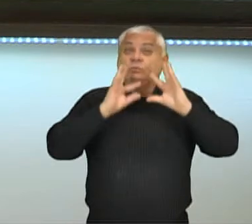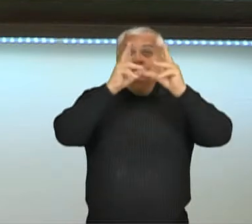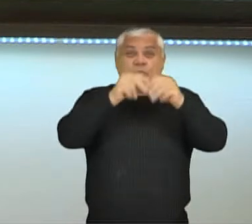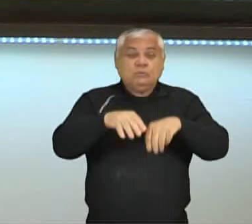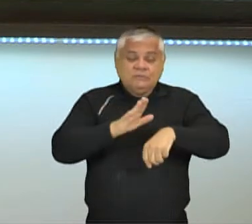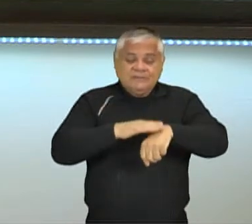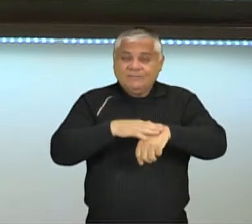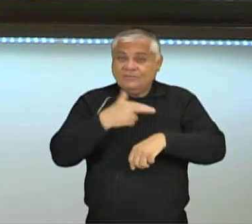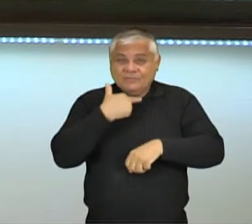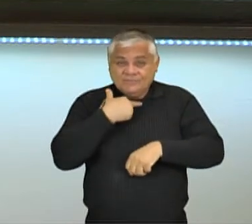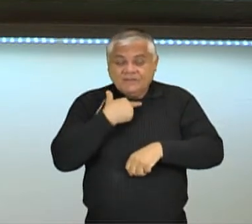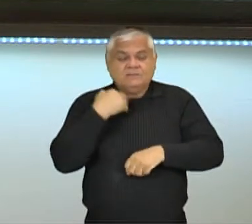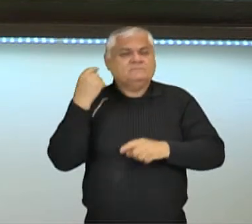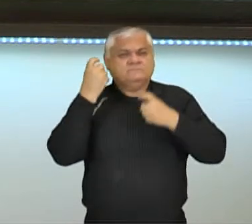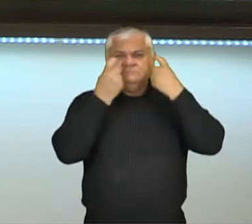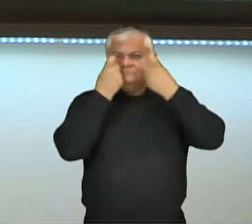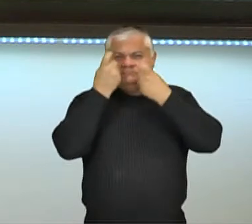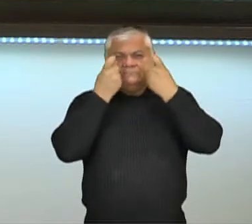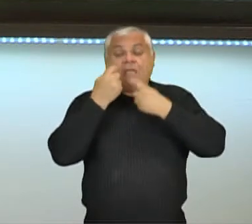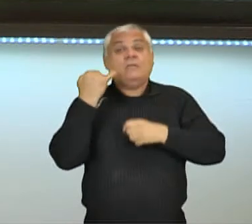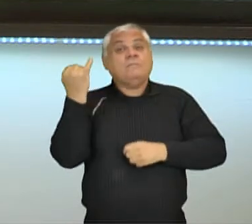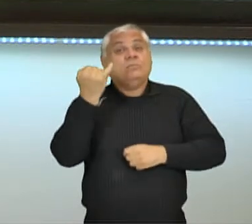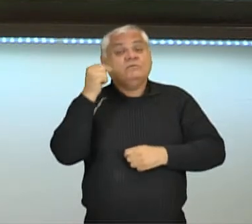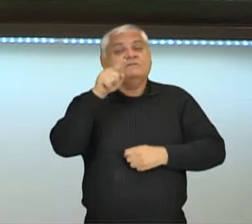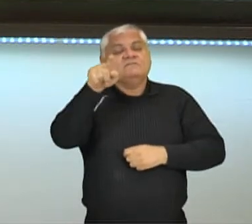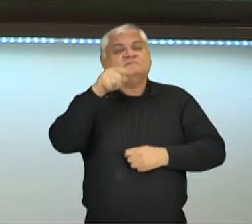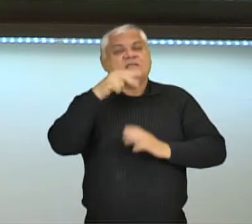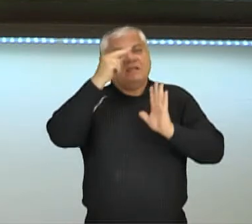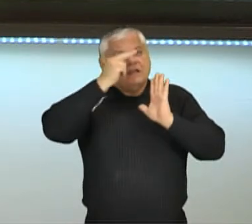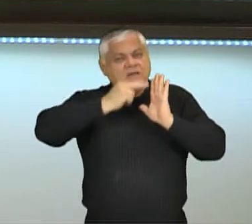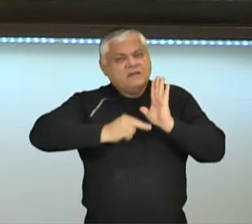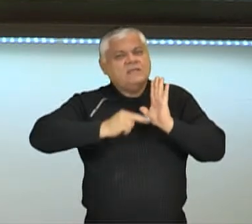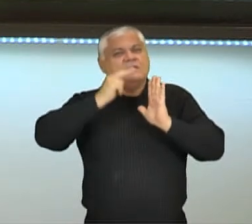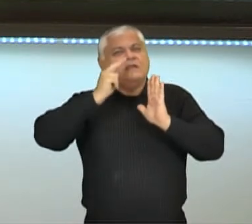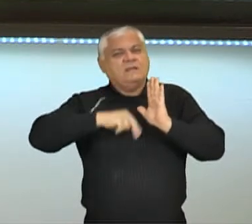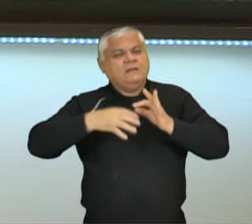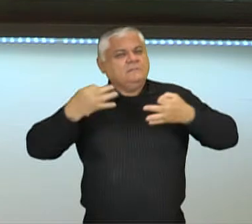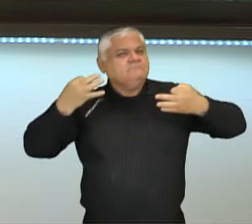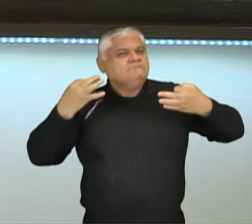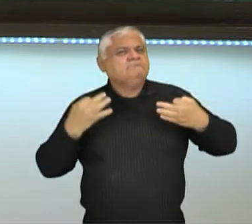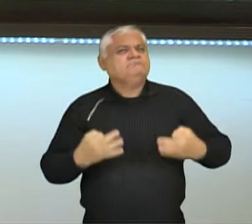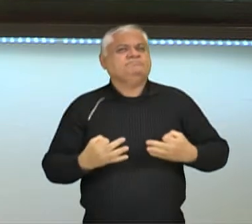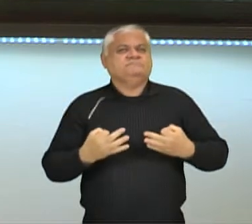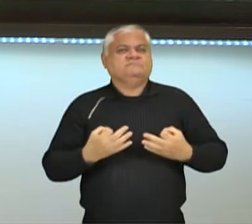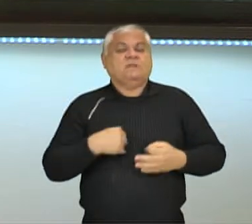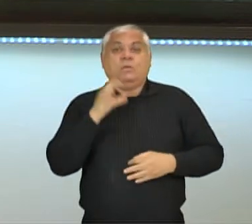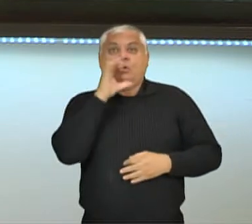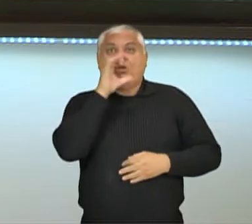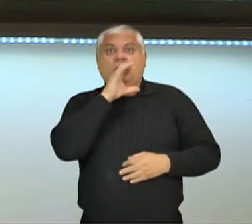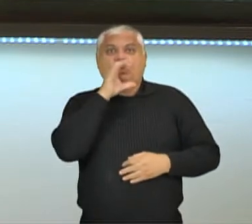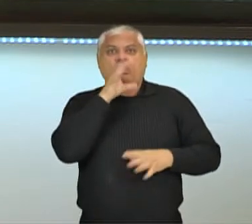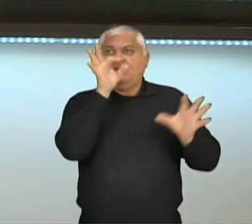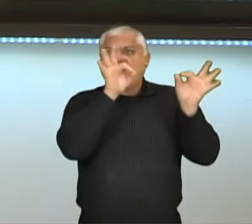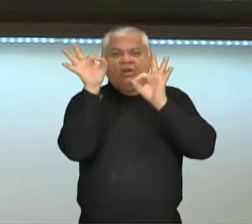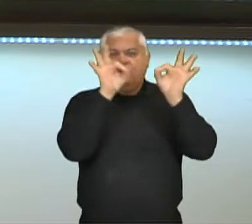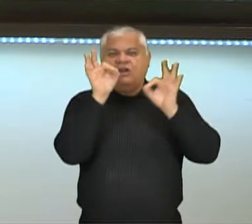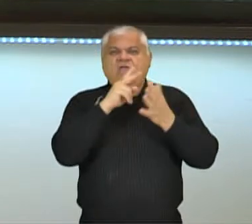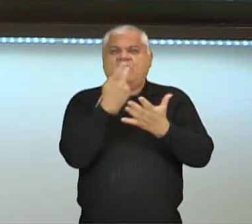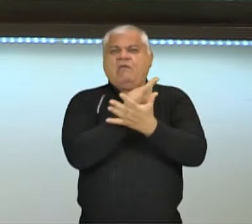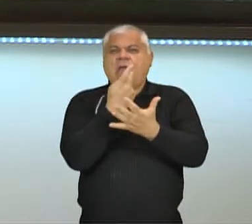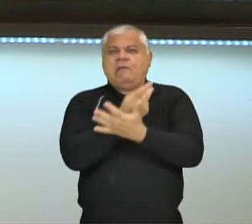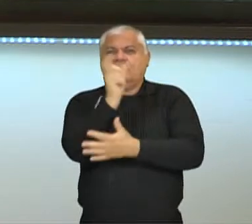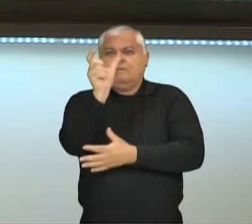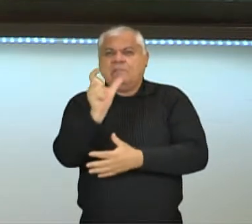se preocupe. O importante é que você faça essa leitura bem feita e não correndo tudo, errando